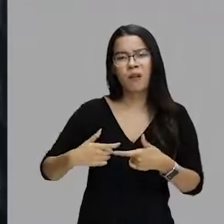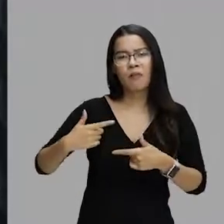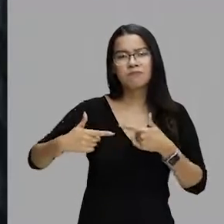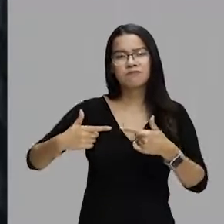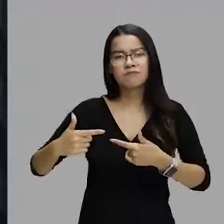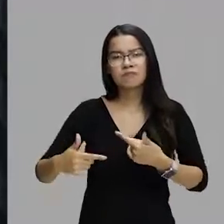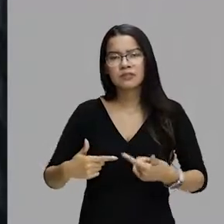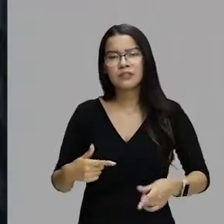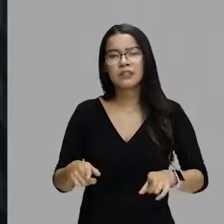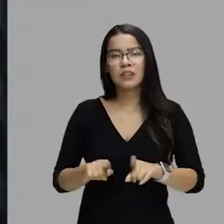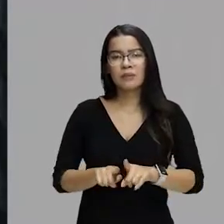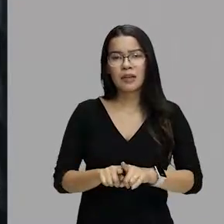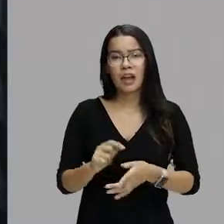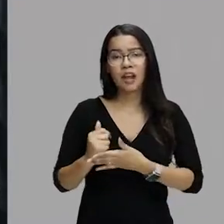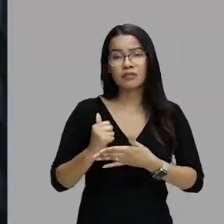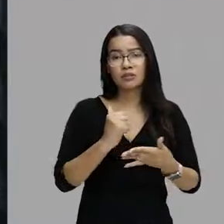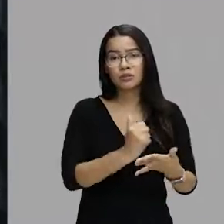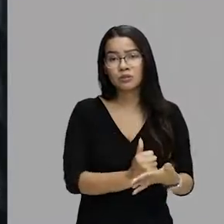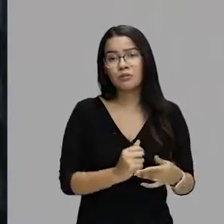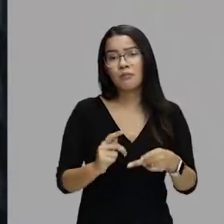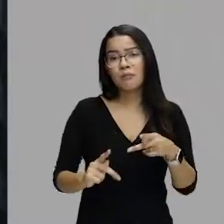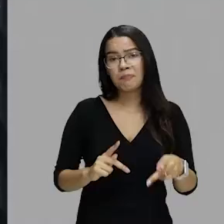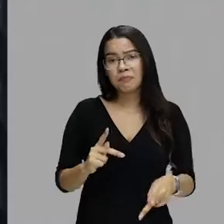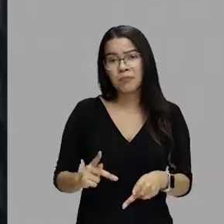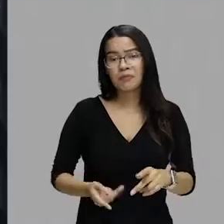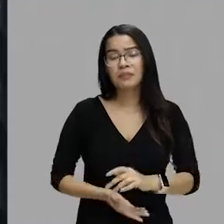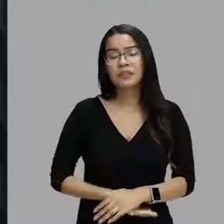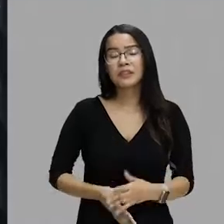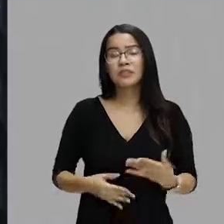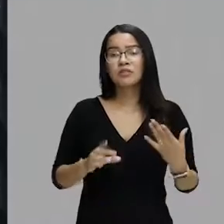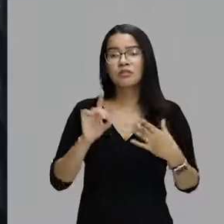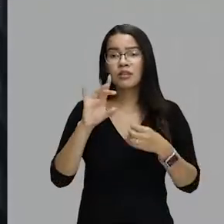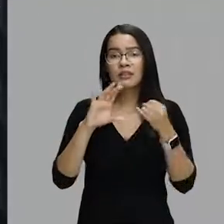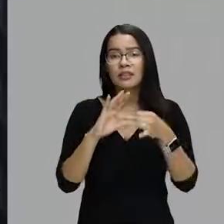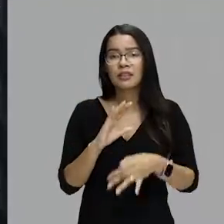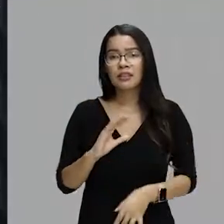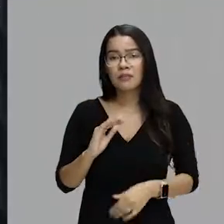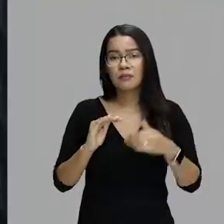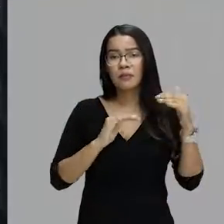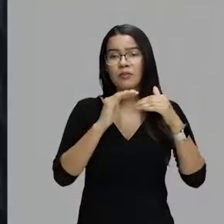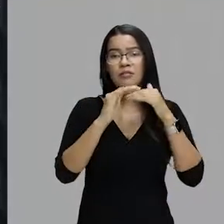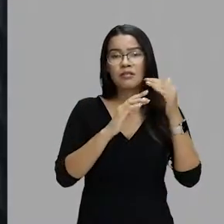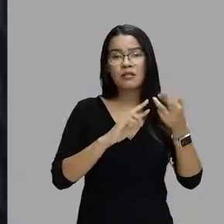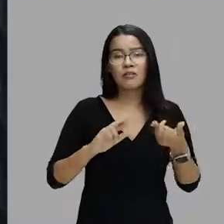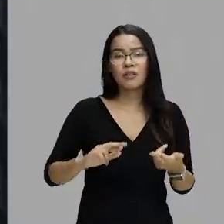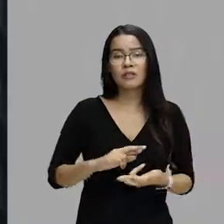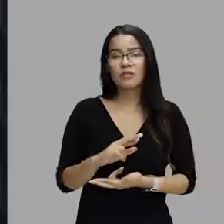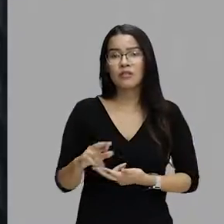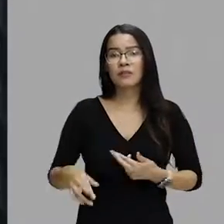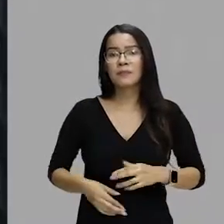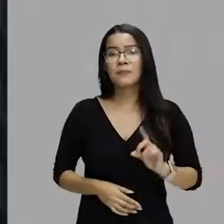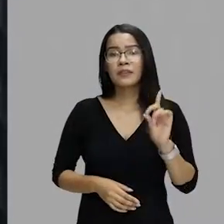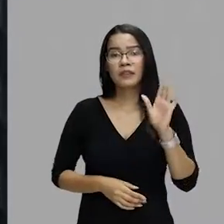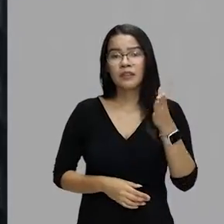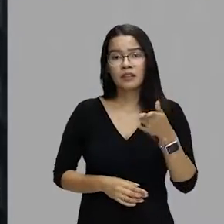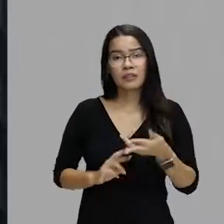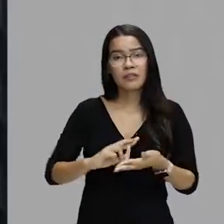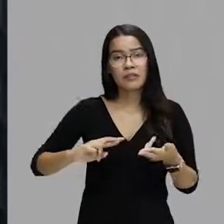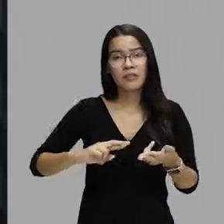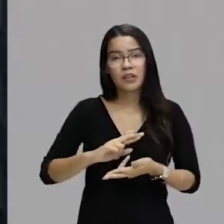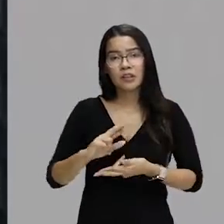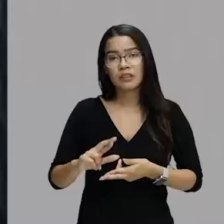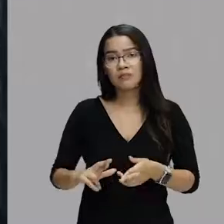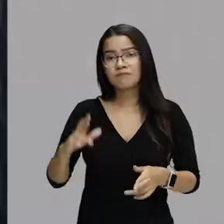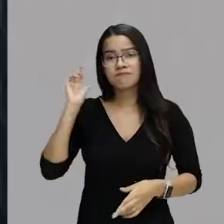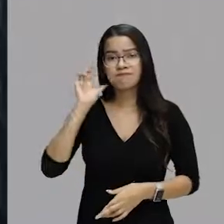apoio popular. Então, são as características desse processo revolucionário. E os revolucionários tomaram